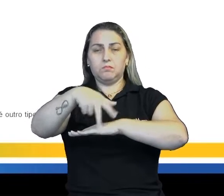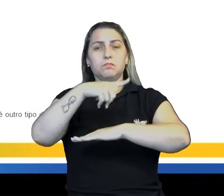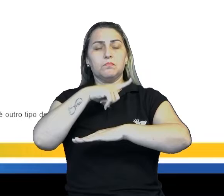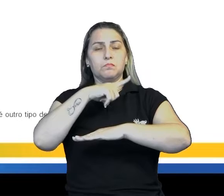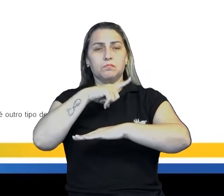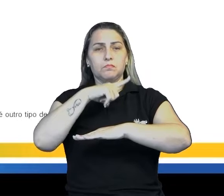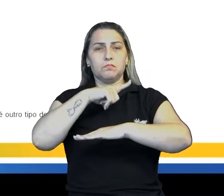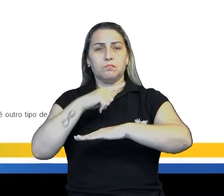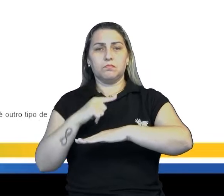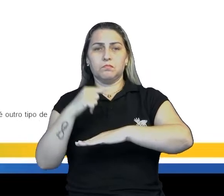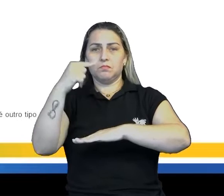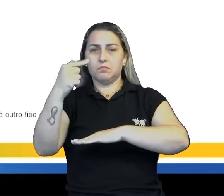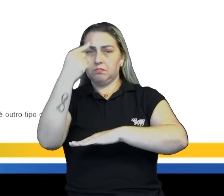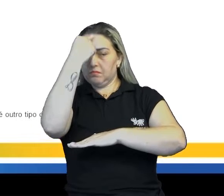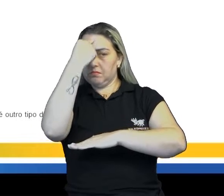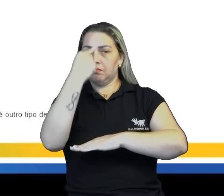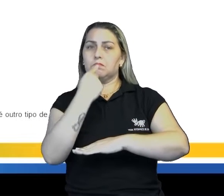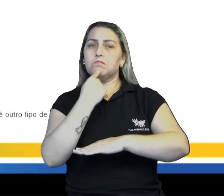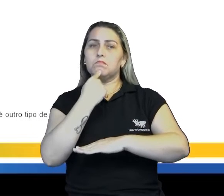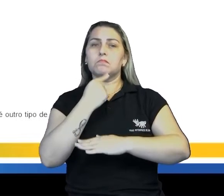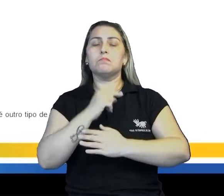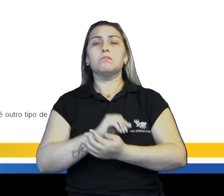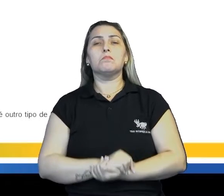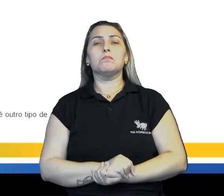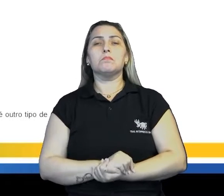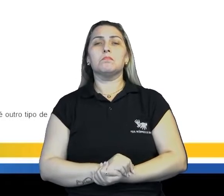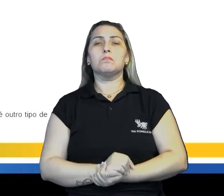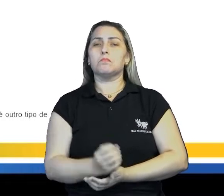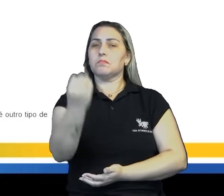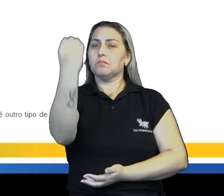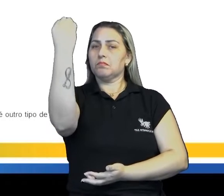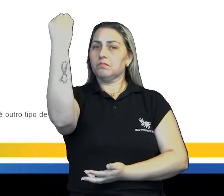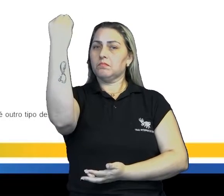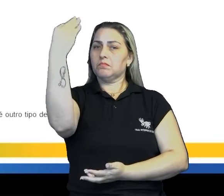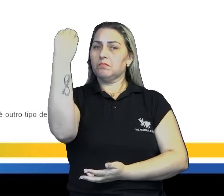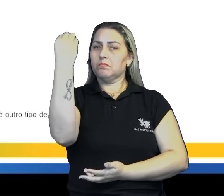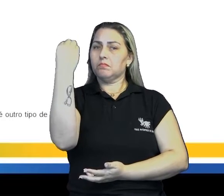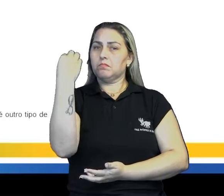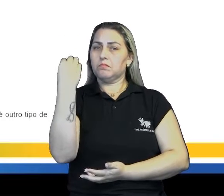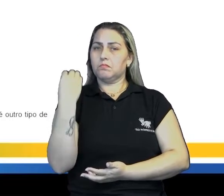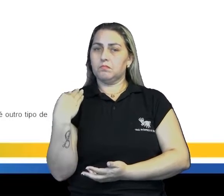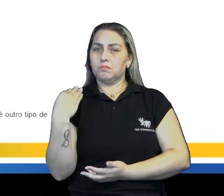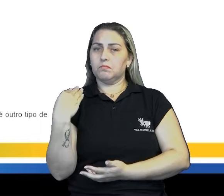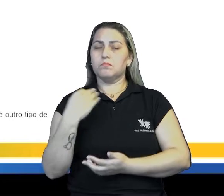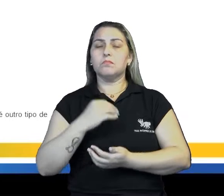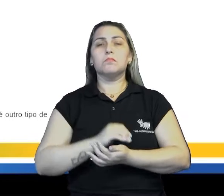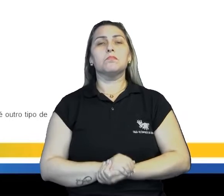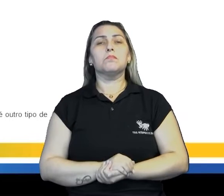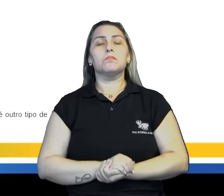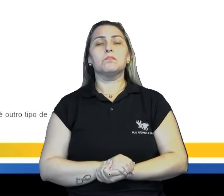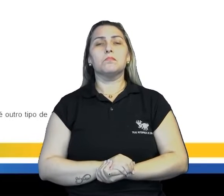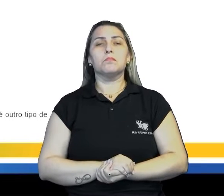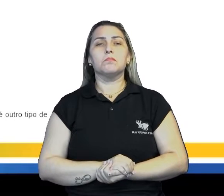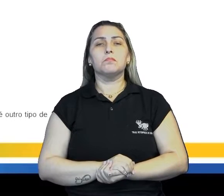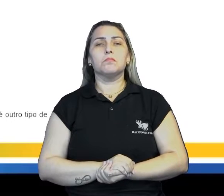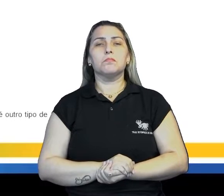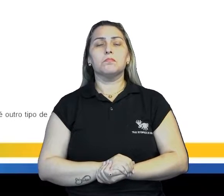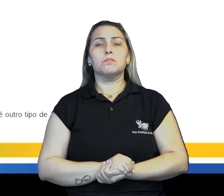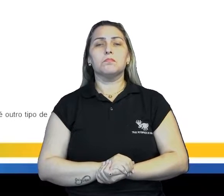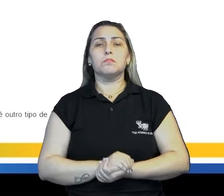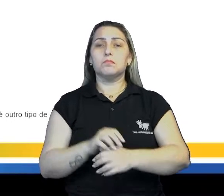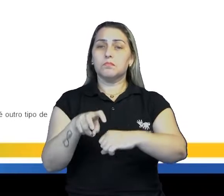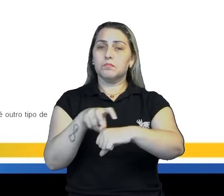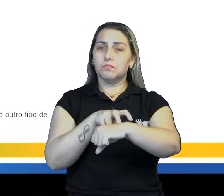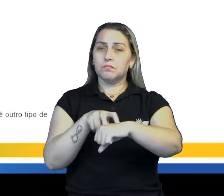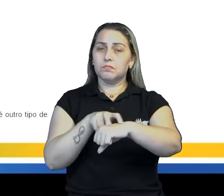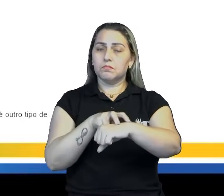Nós temos uma outra imagem. Nós temos aí um semáforo, né? E esse semáforo ele está com a